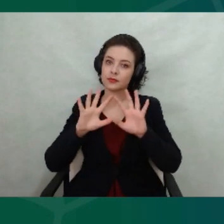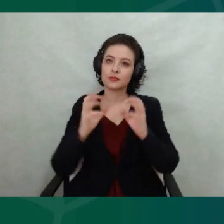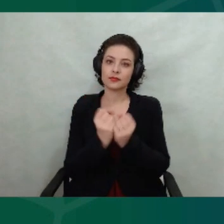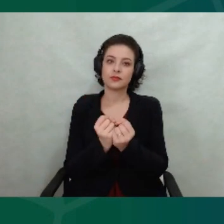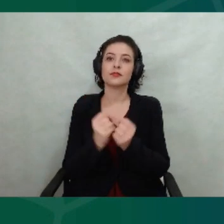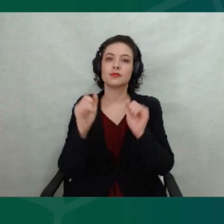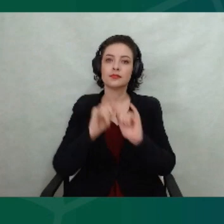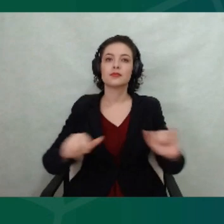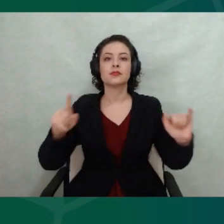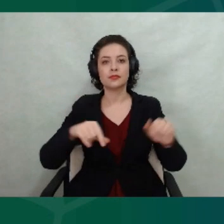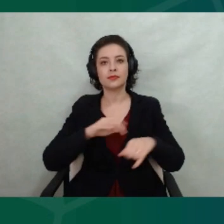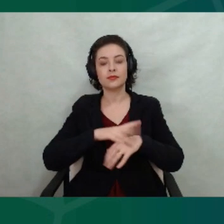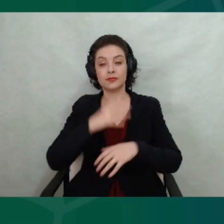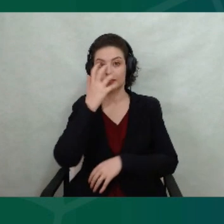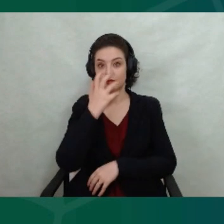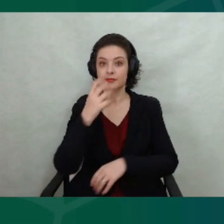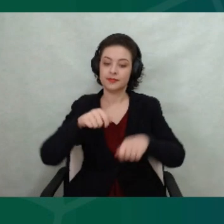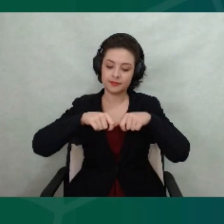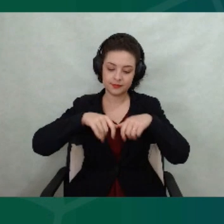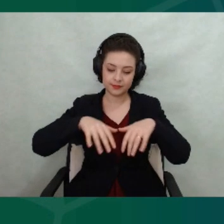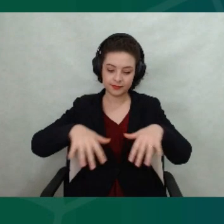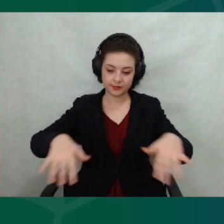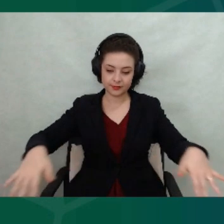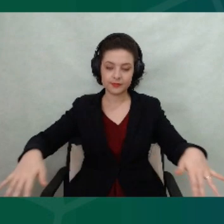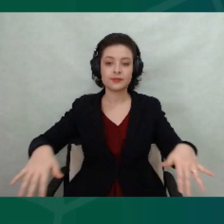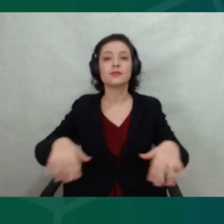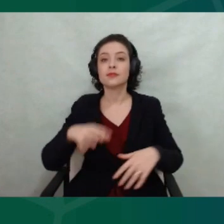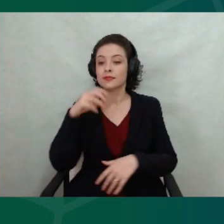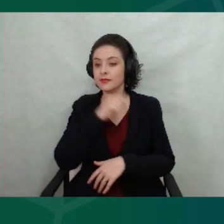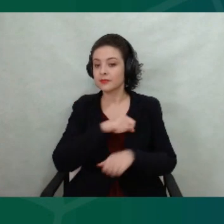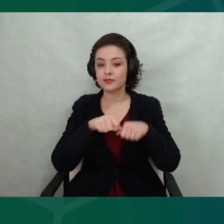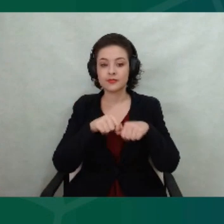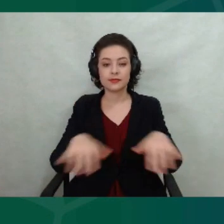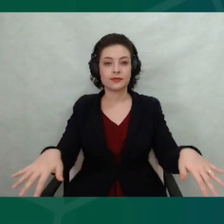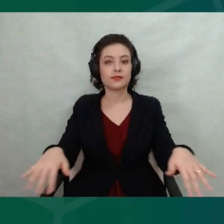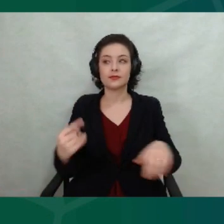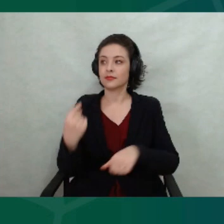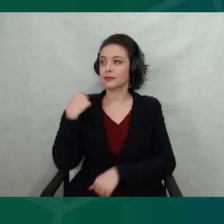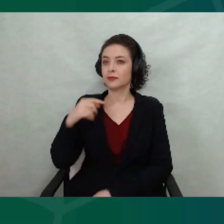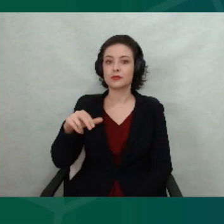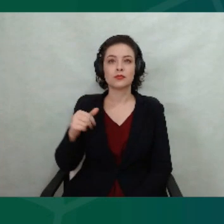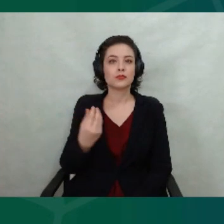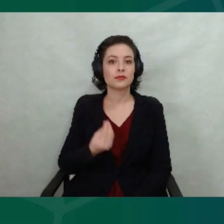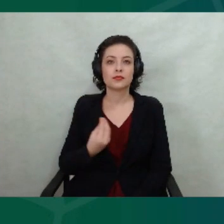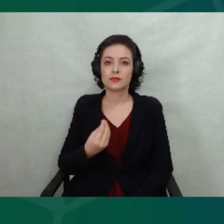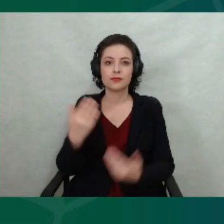se espalhou pelo mundo todo com uma rapidez jamais vista. Próxima.